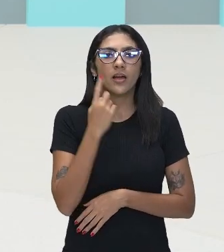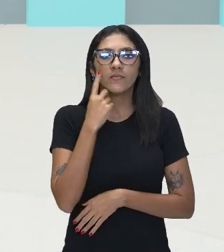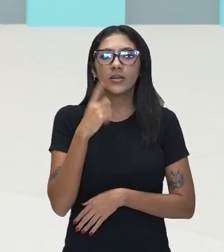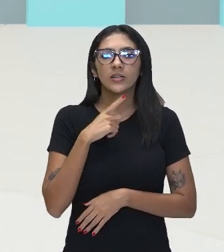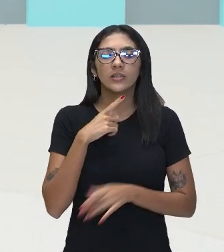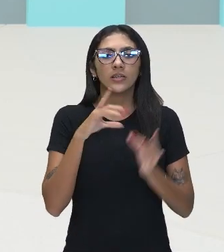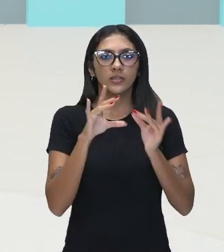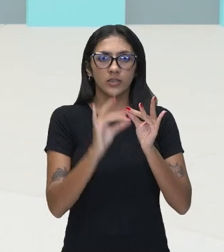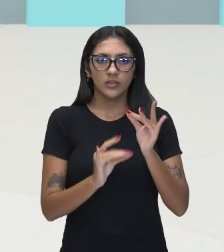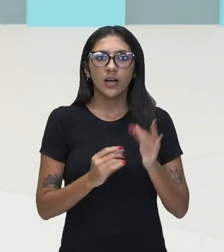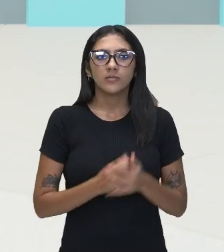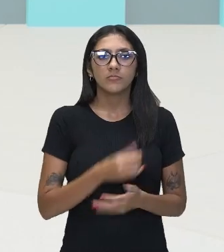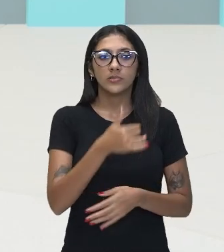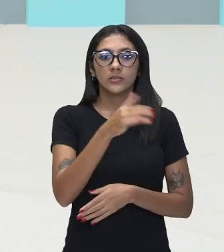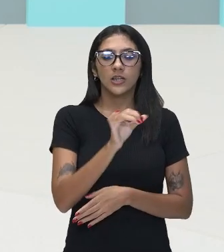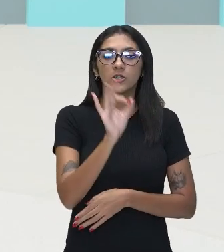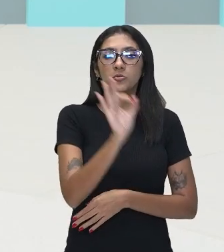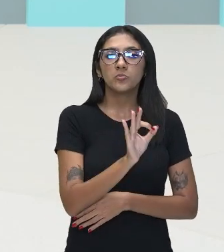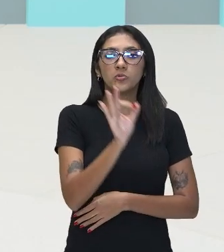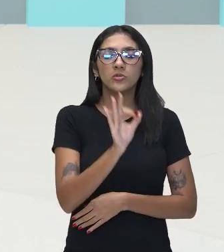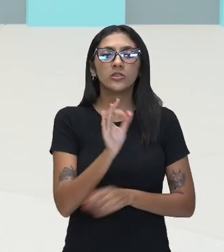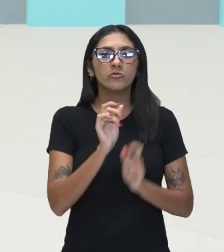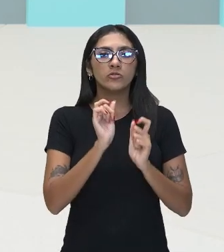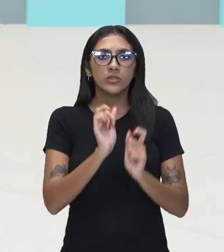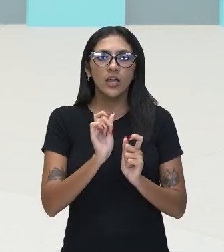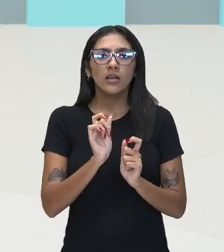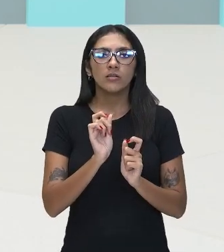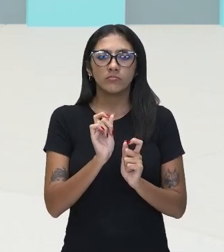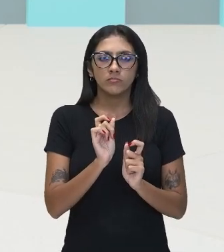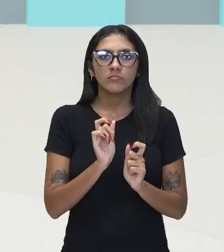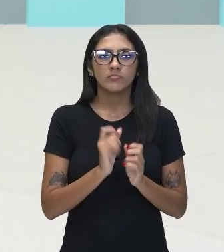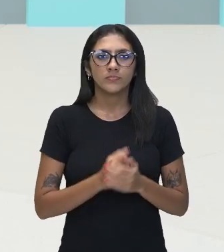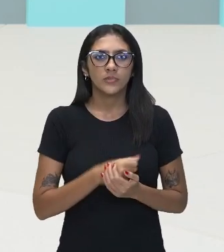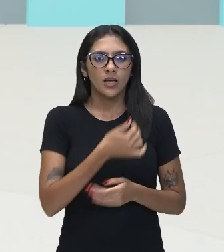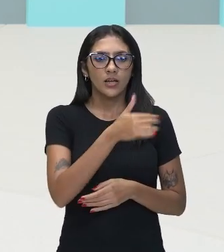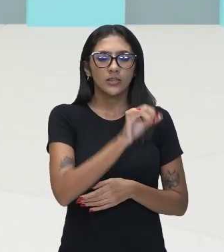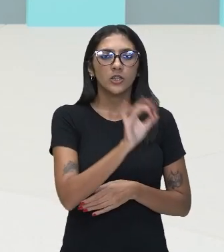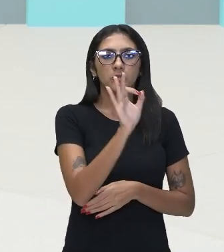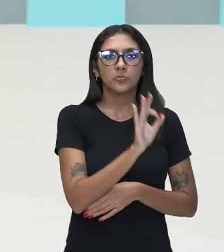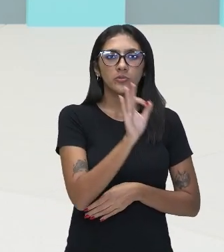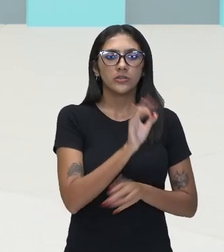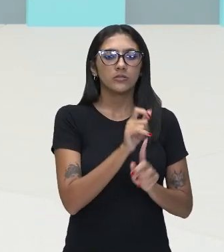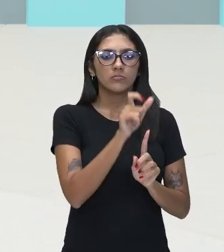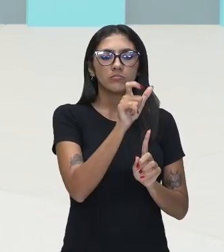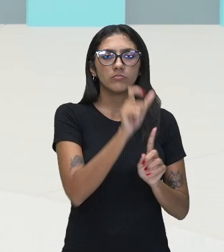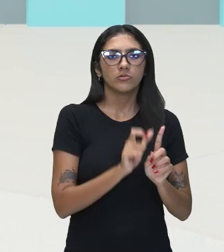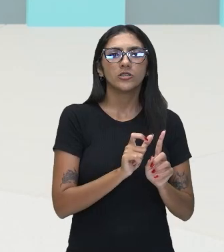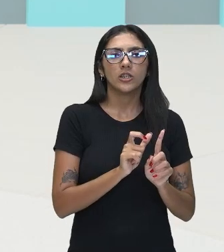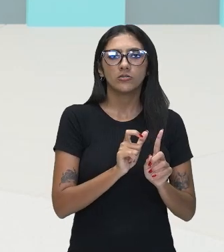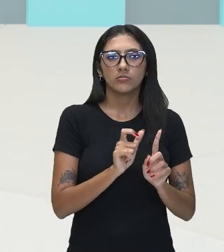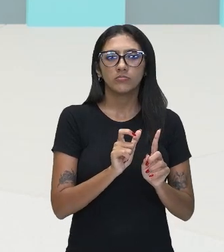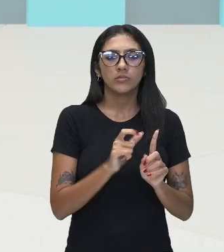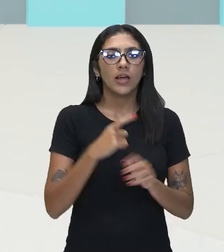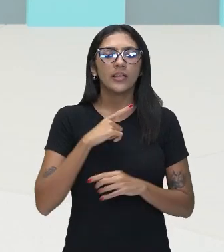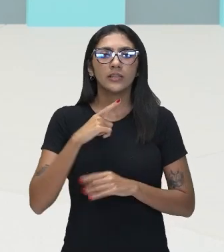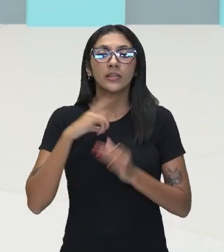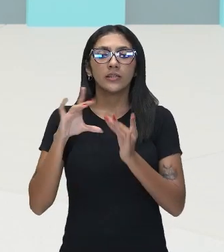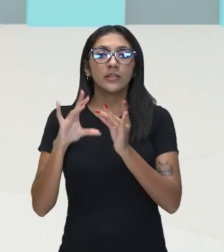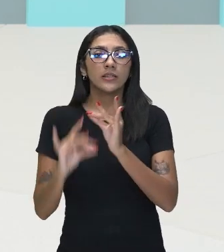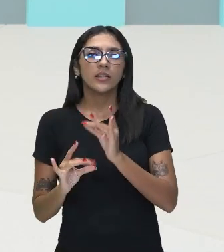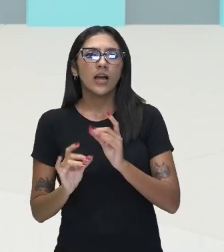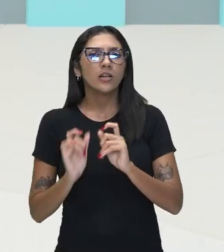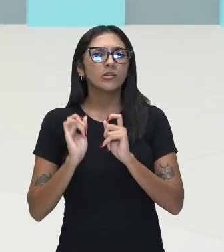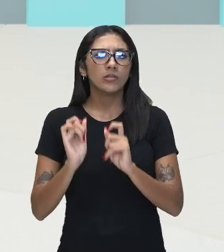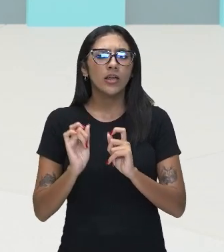dos professores. Então, 10% é o sujeito, né? E está especificado, professores.